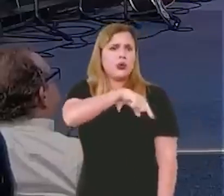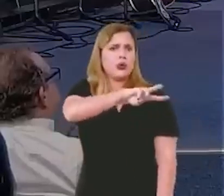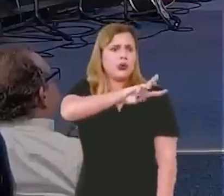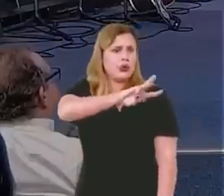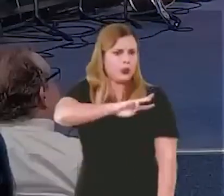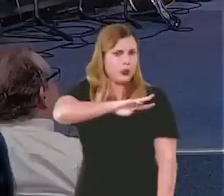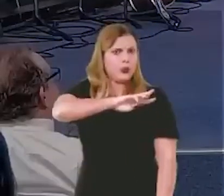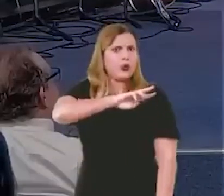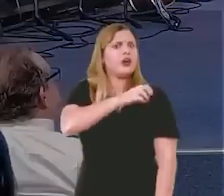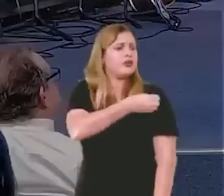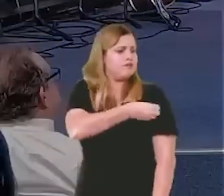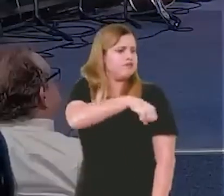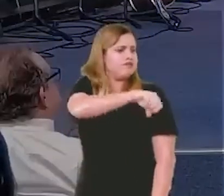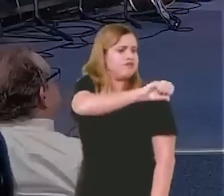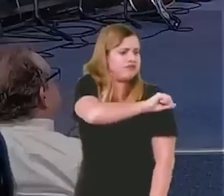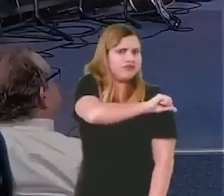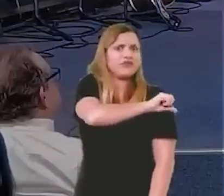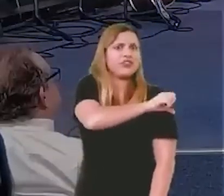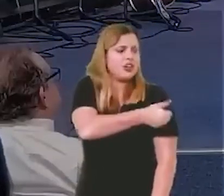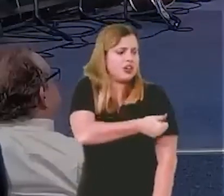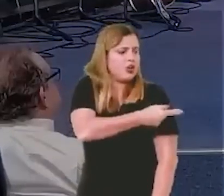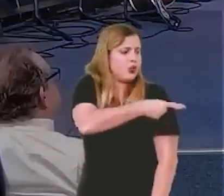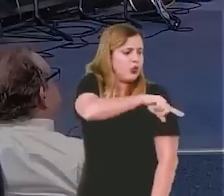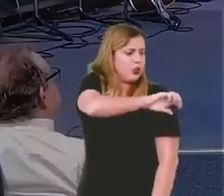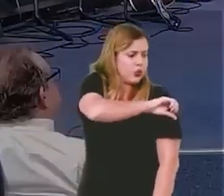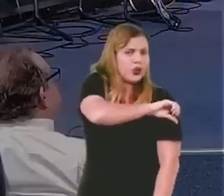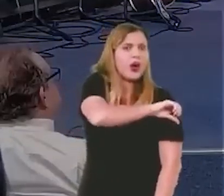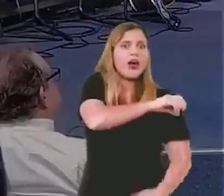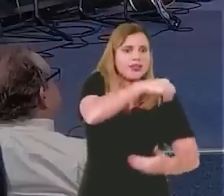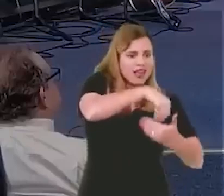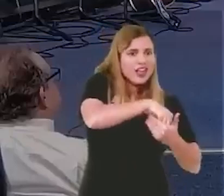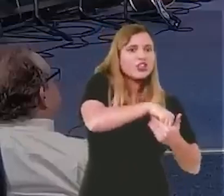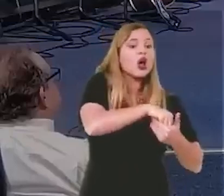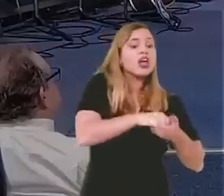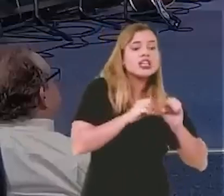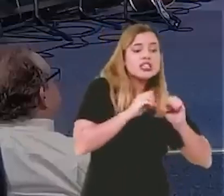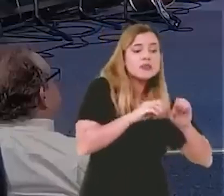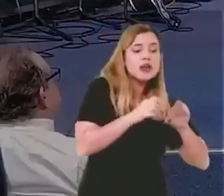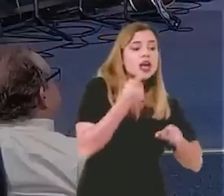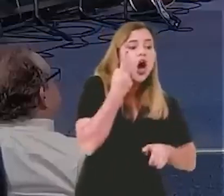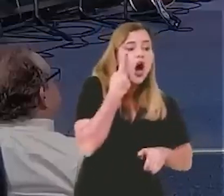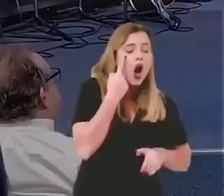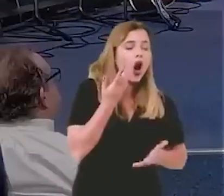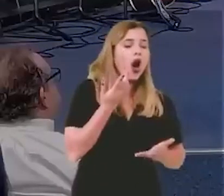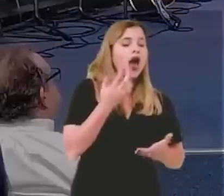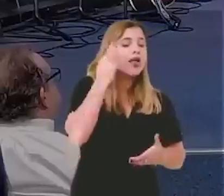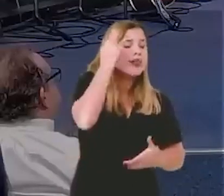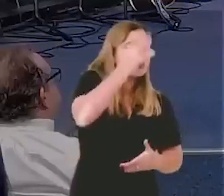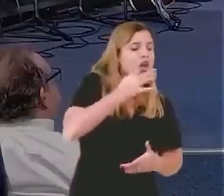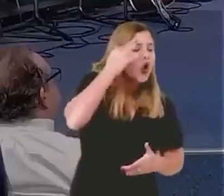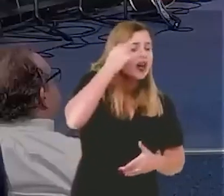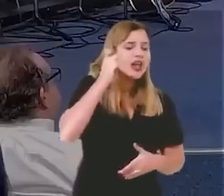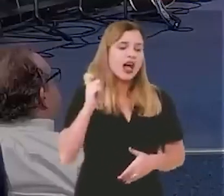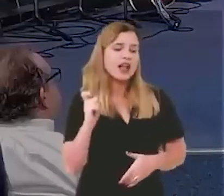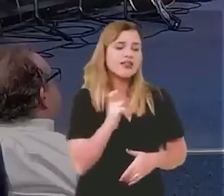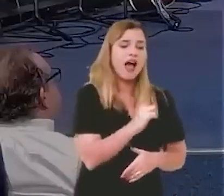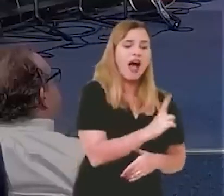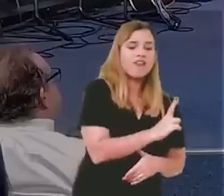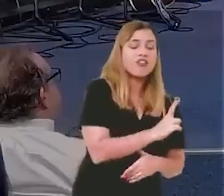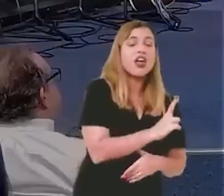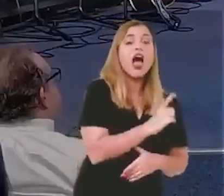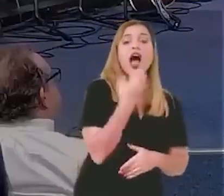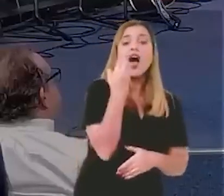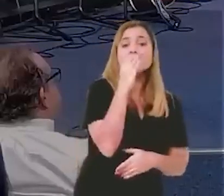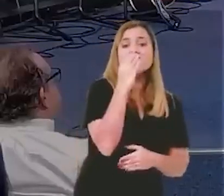uma verdade científica. Falta-lhes, entretanto, a evidência das provas. Que o mundo foi criado, a ciência